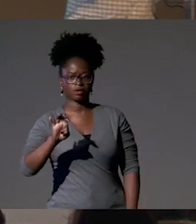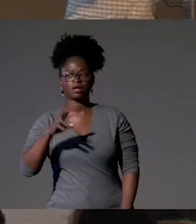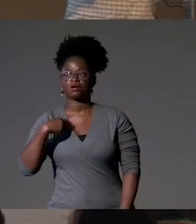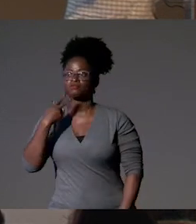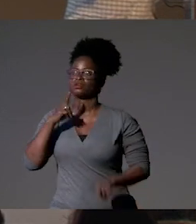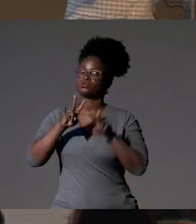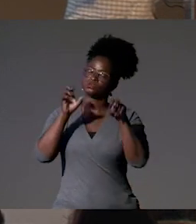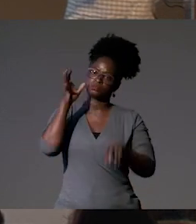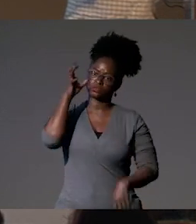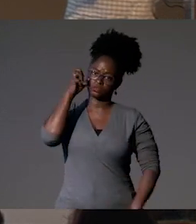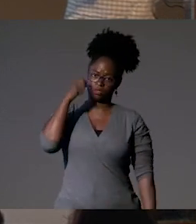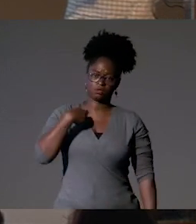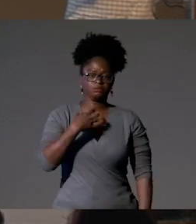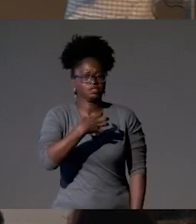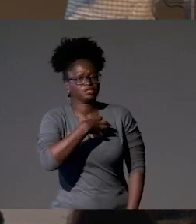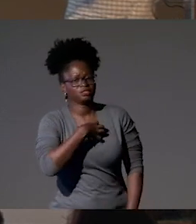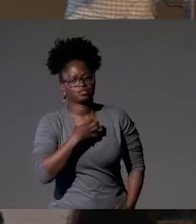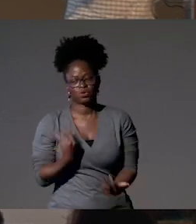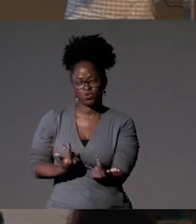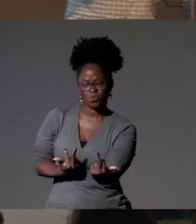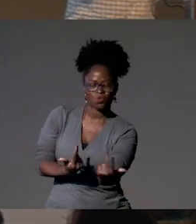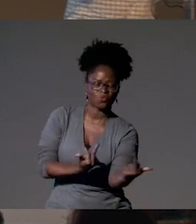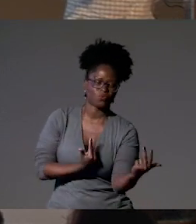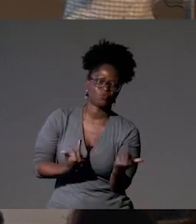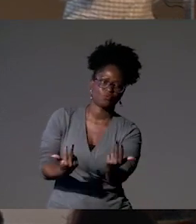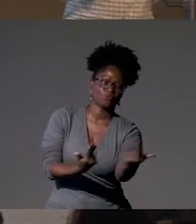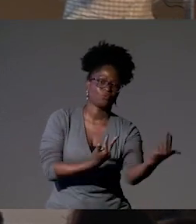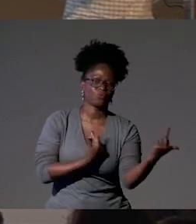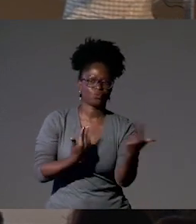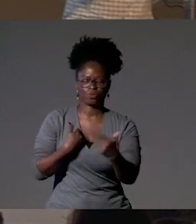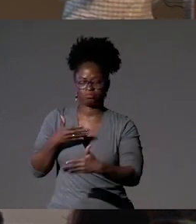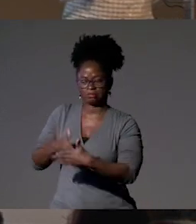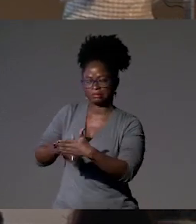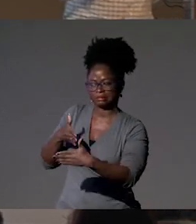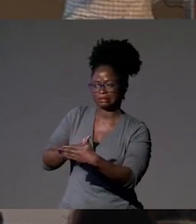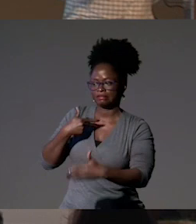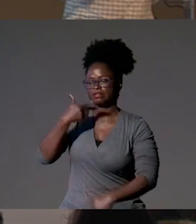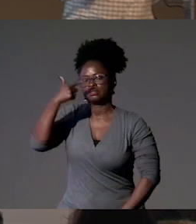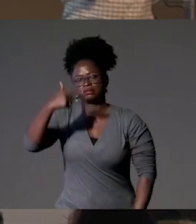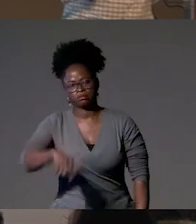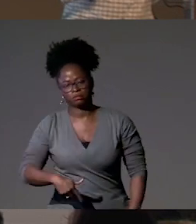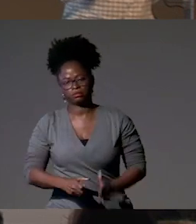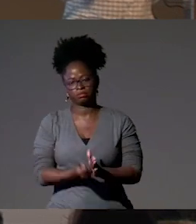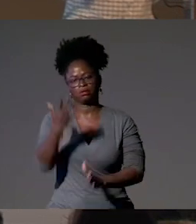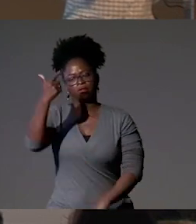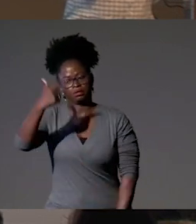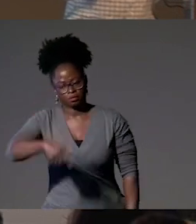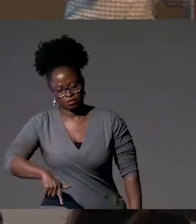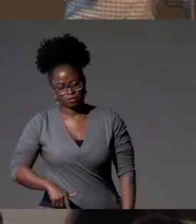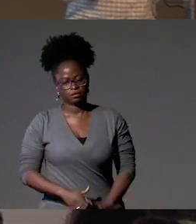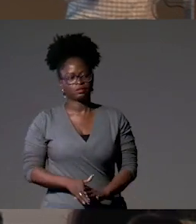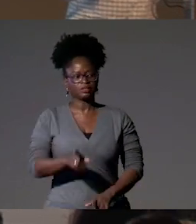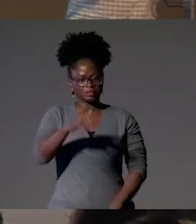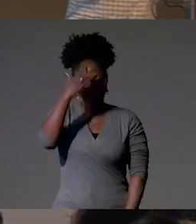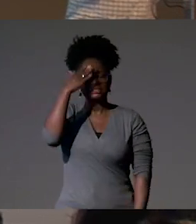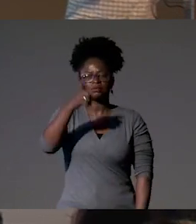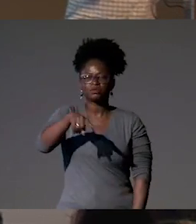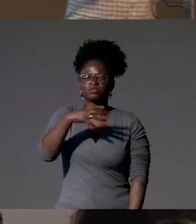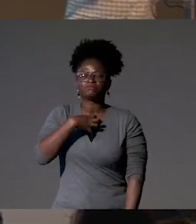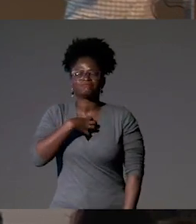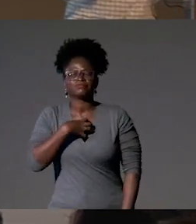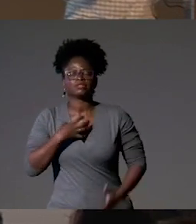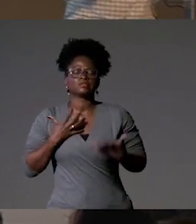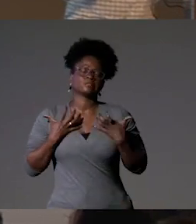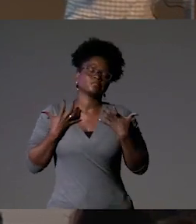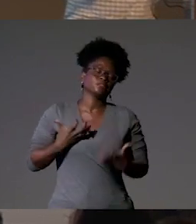eu falo sobre sono, eu me sinto como eles quando estão colocando limites repetidamente para os filhos. Né? Aí sabe quando a gente tem a impressão que a gente está